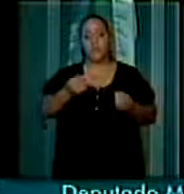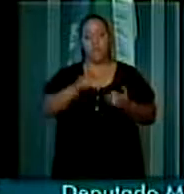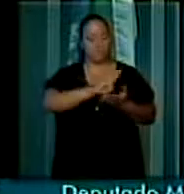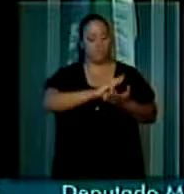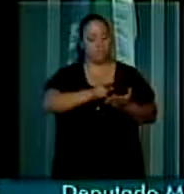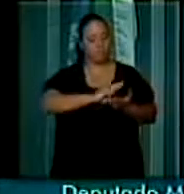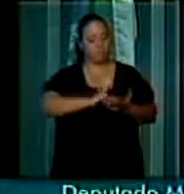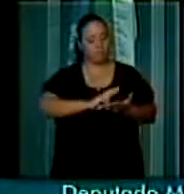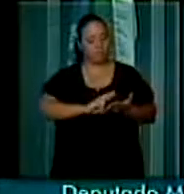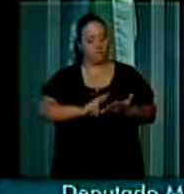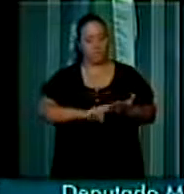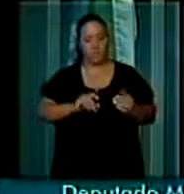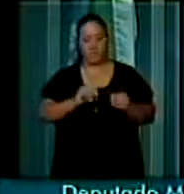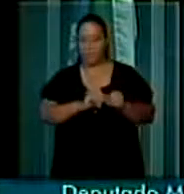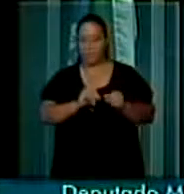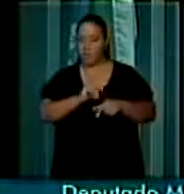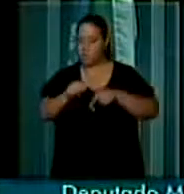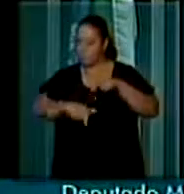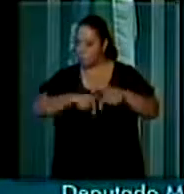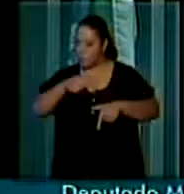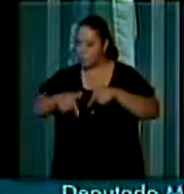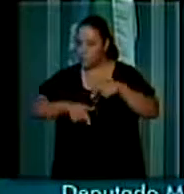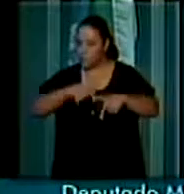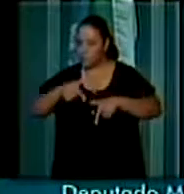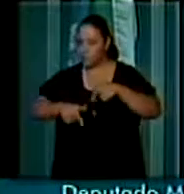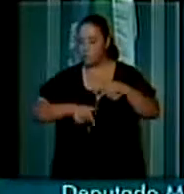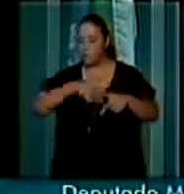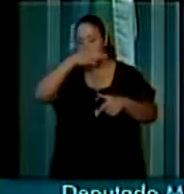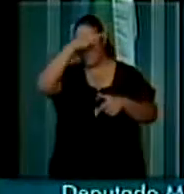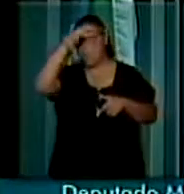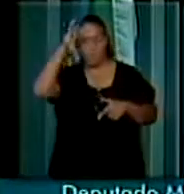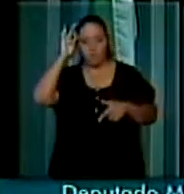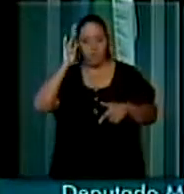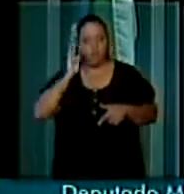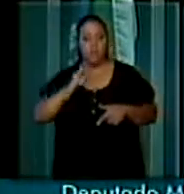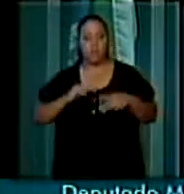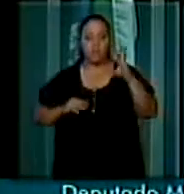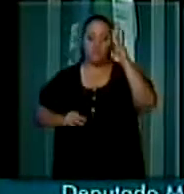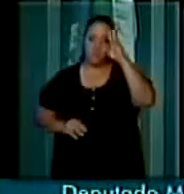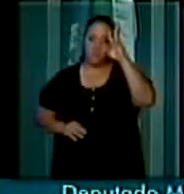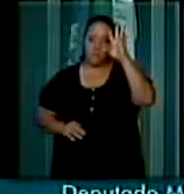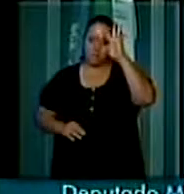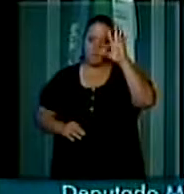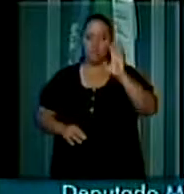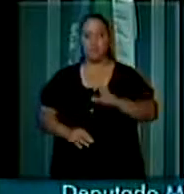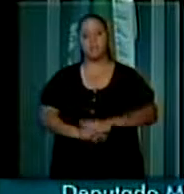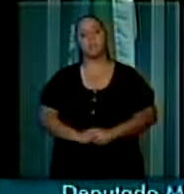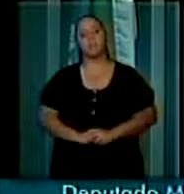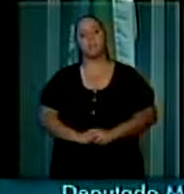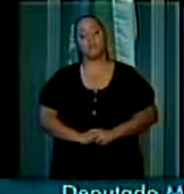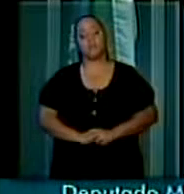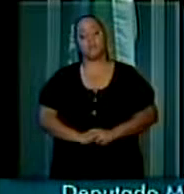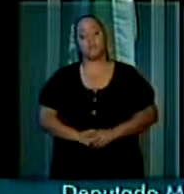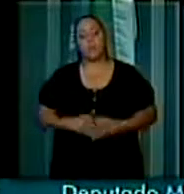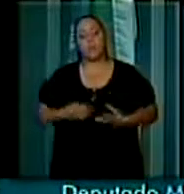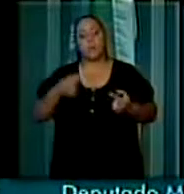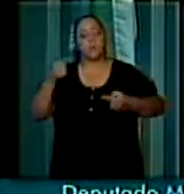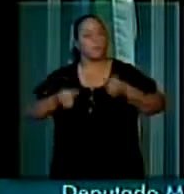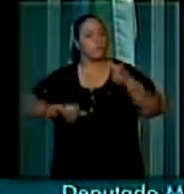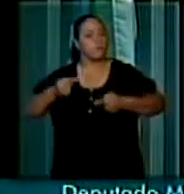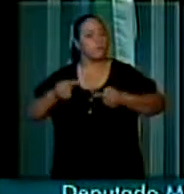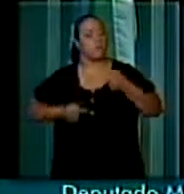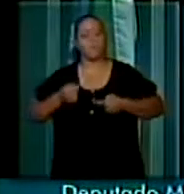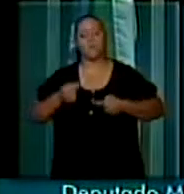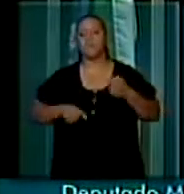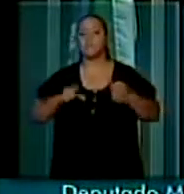relator. Fizemos um trabalho árduo, terças e quartas-feiras, com muito debate.